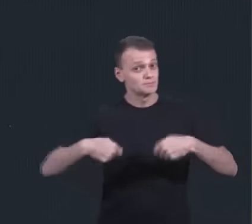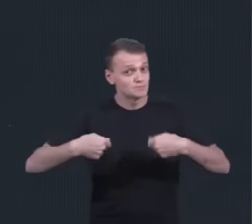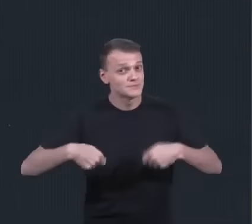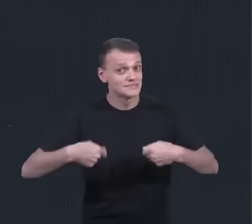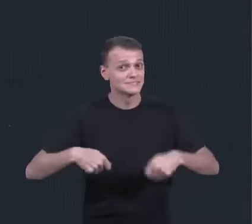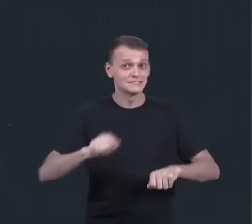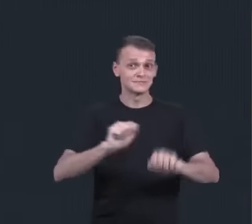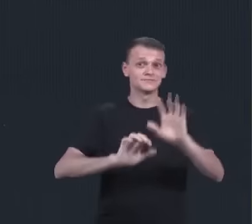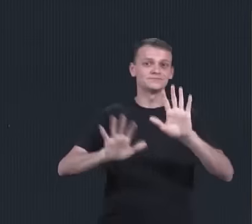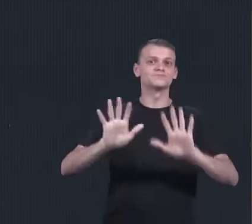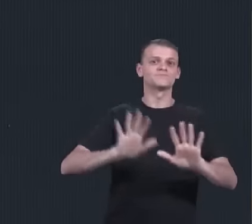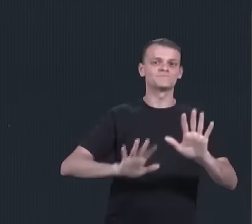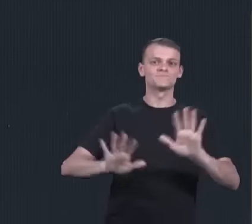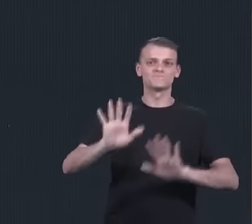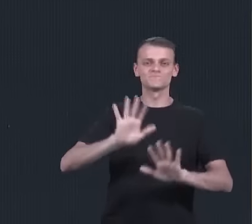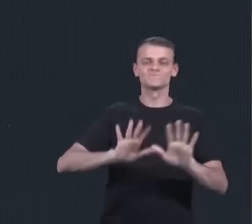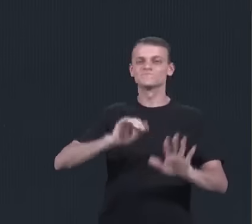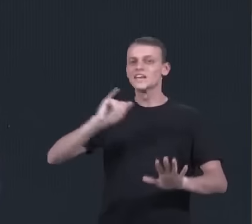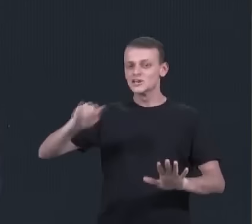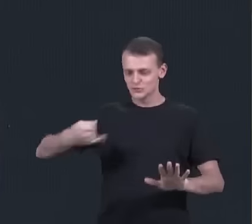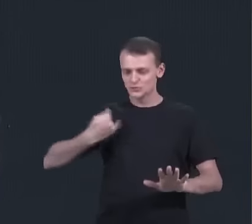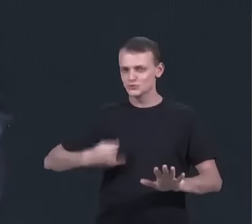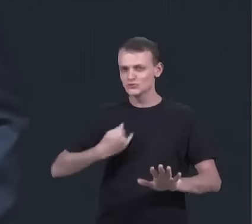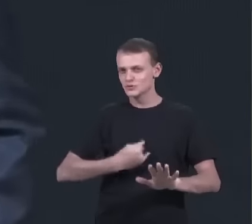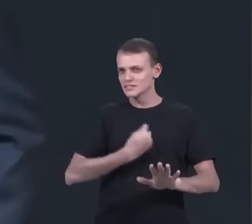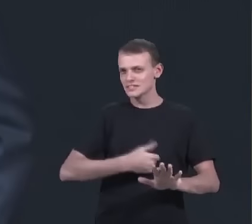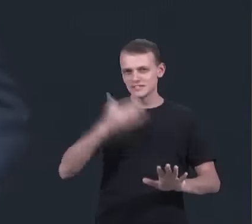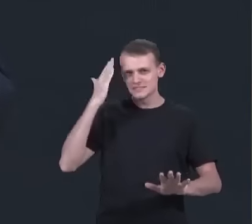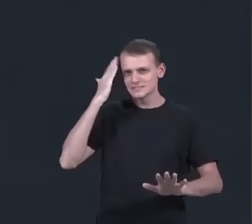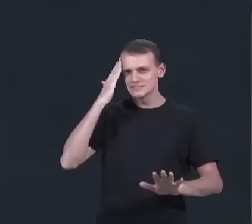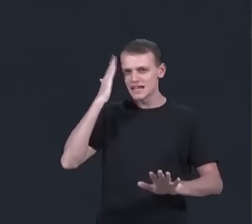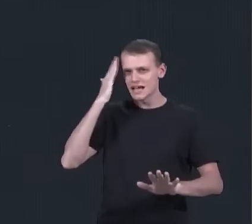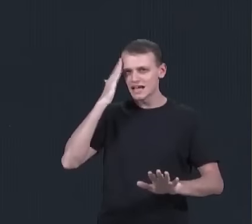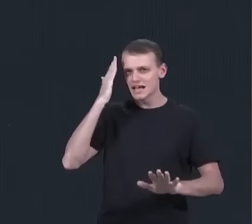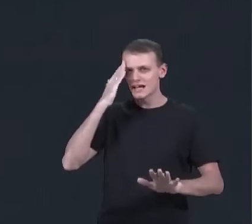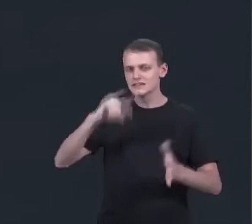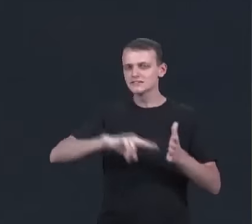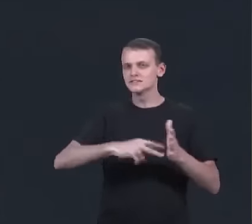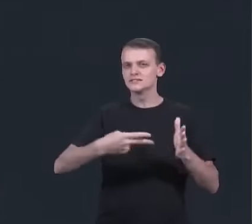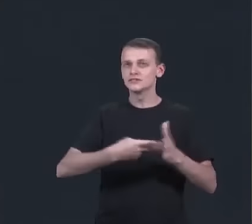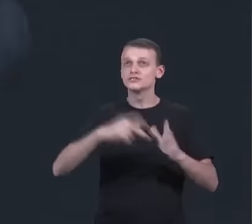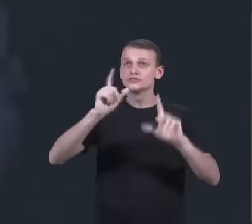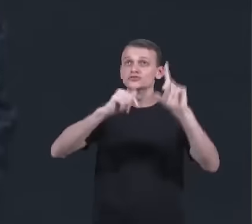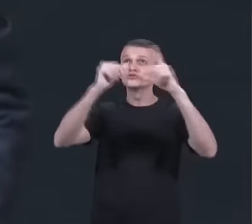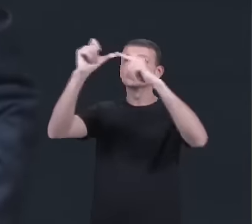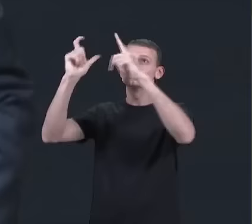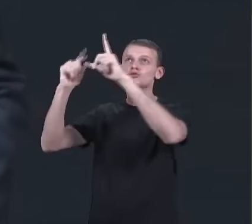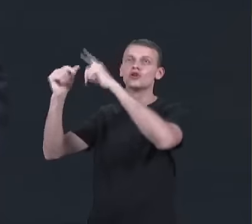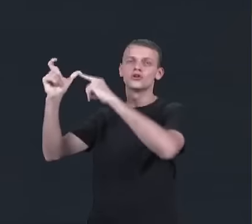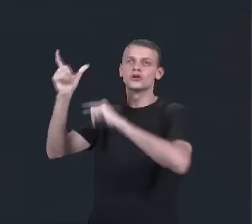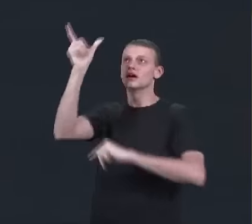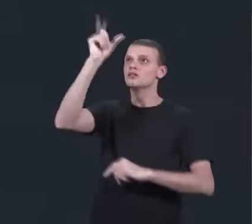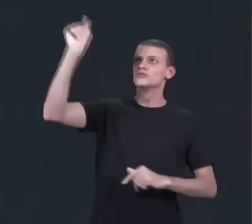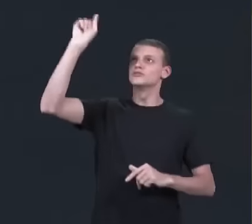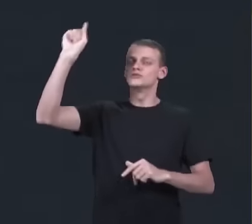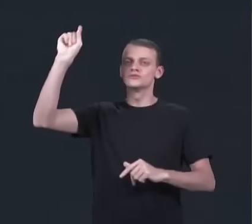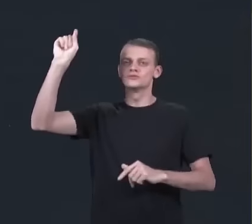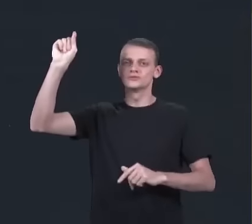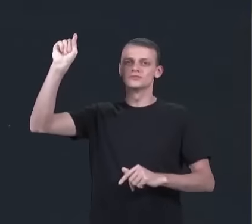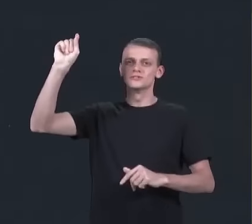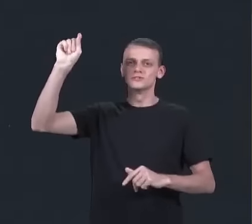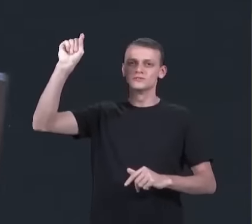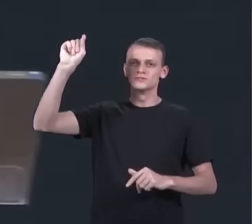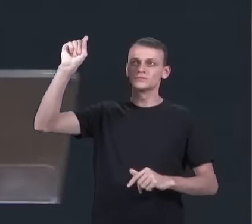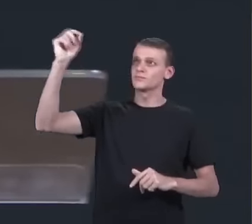A família de José sabia o que significava o sol, a lua e as estrelas se dobrando